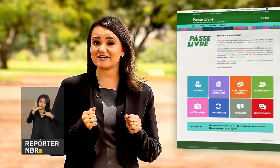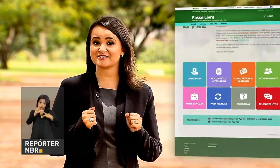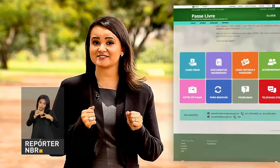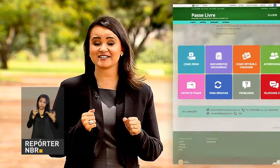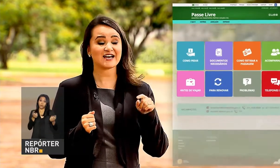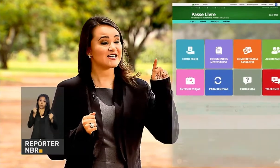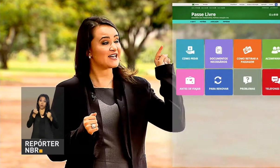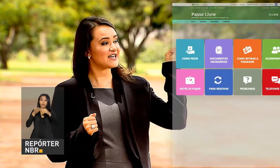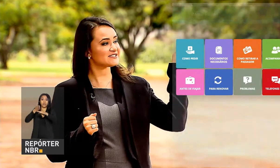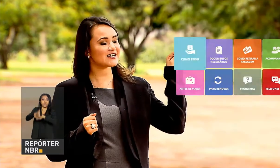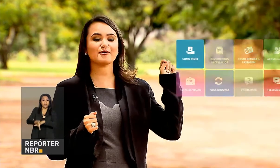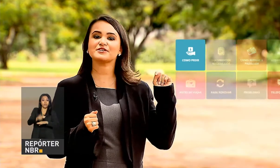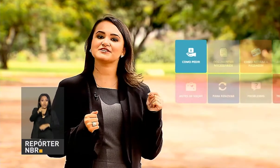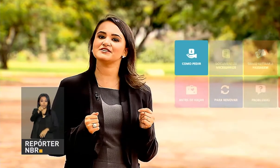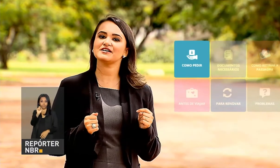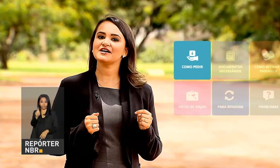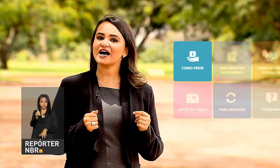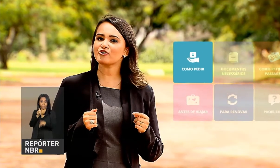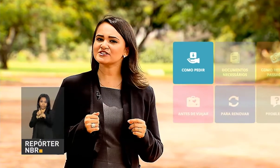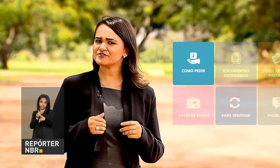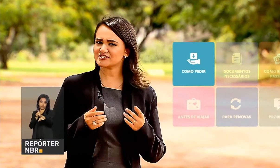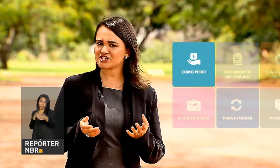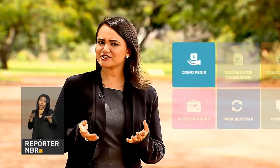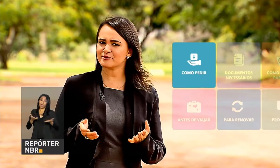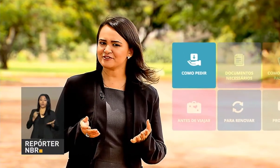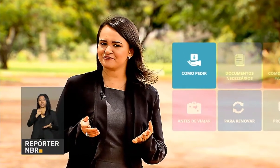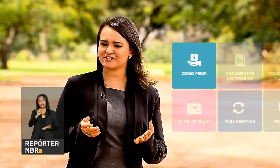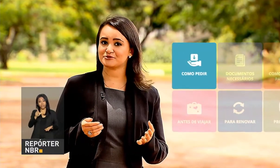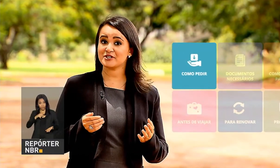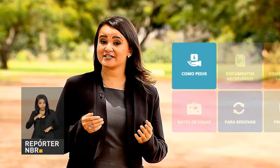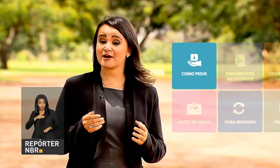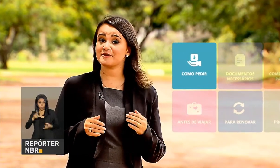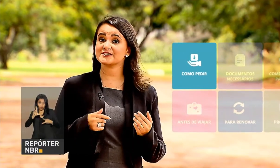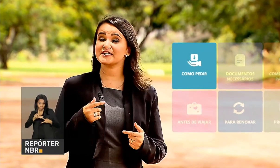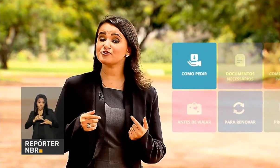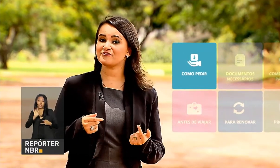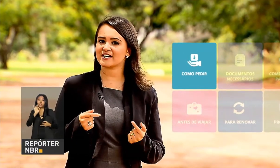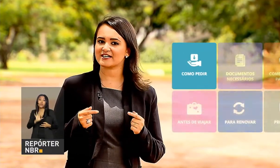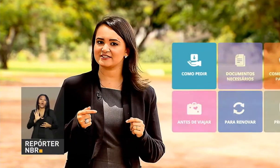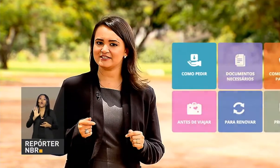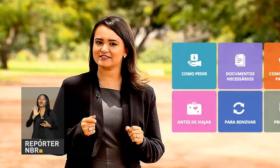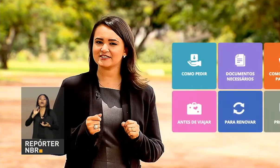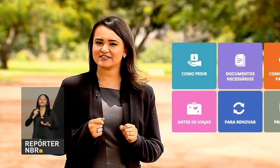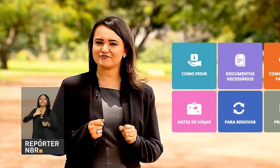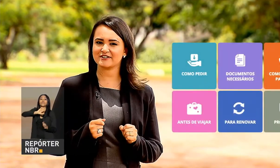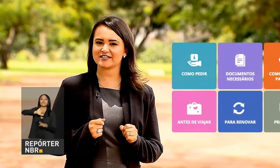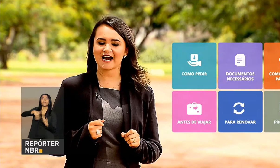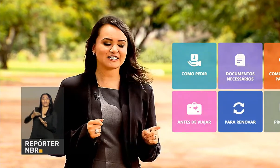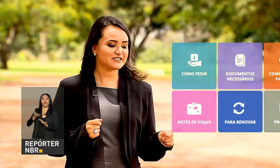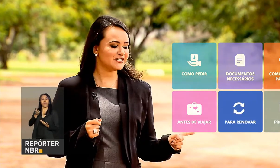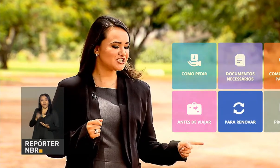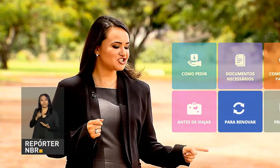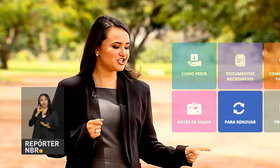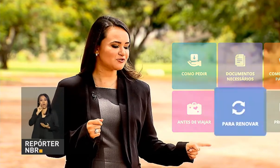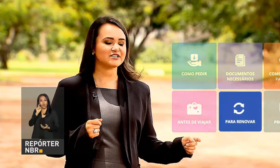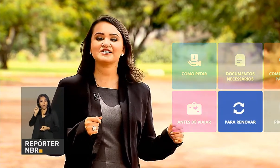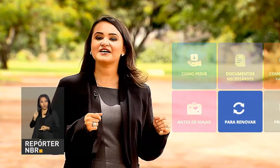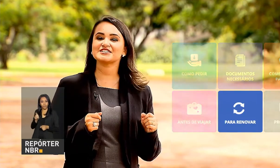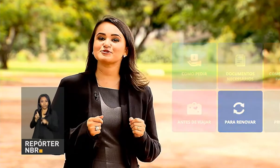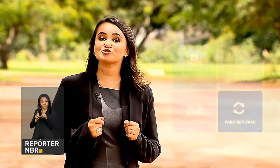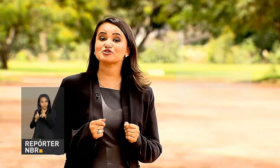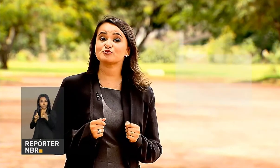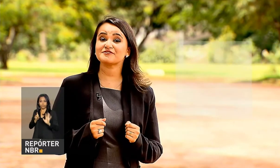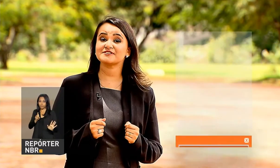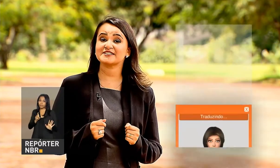deve acessar essa água que agora se você já tem um benefício e que apenas renovar a carteirinha deve clicar neste ícone